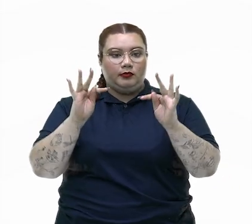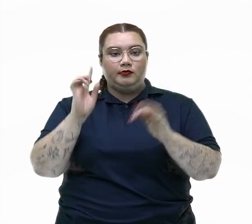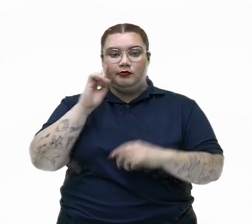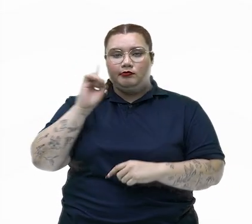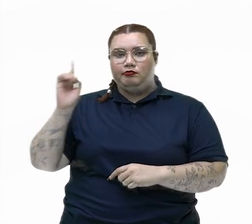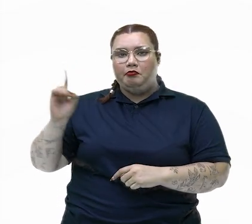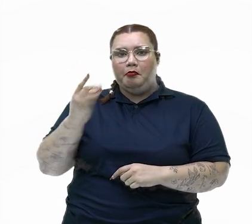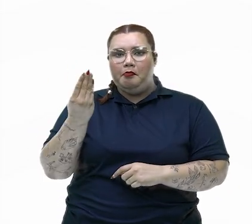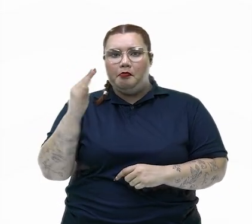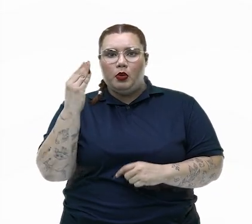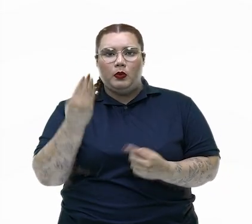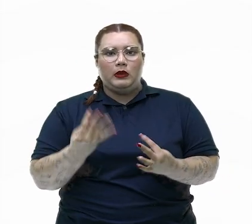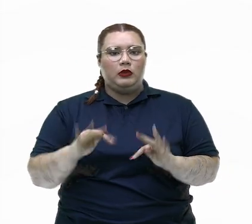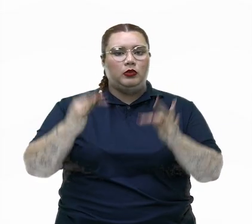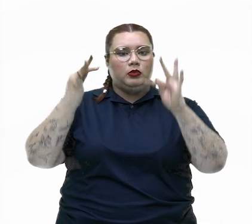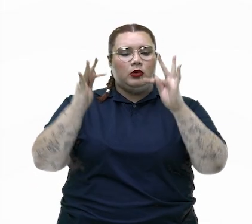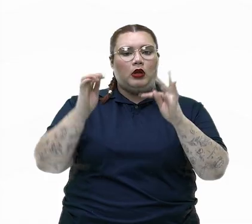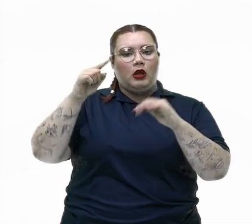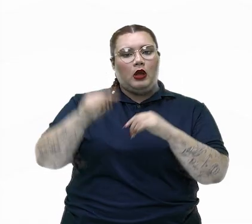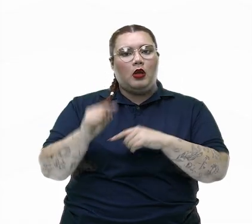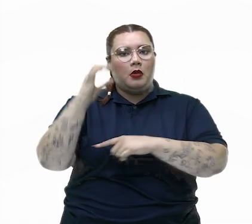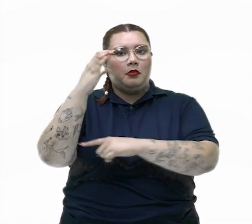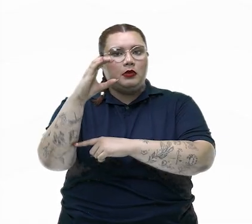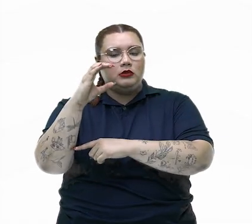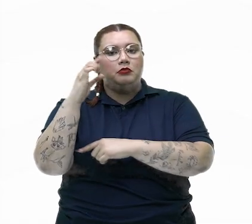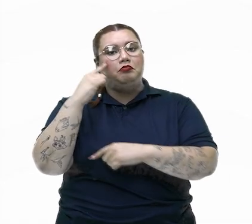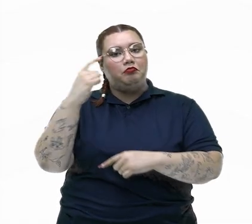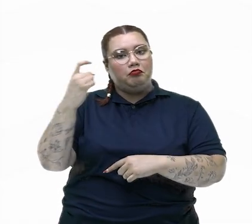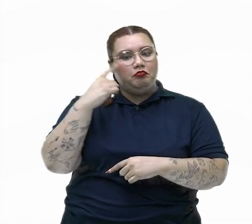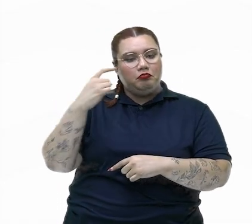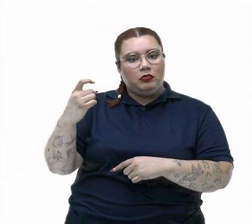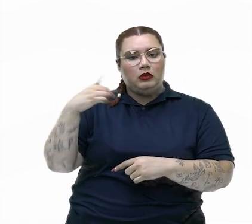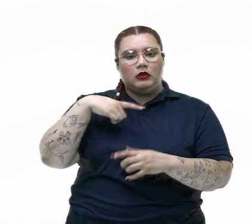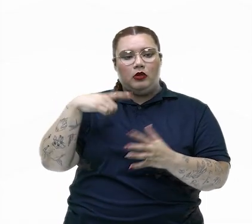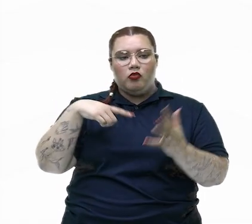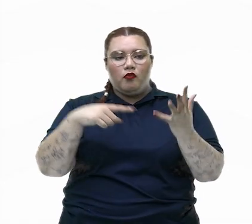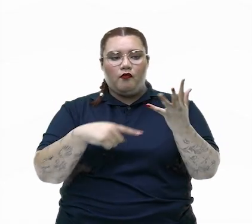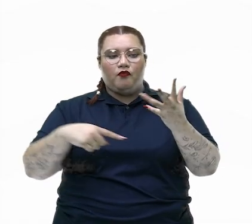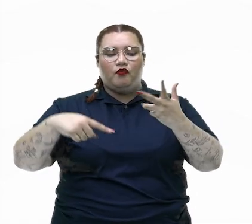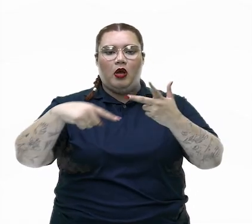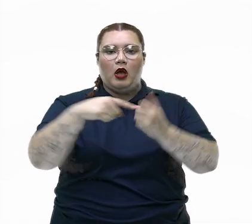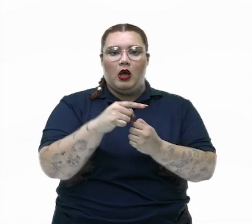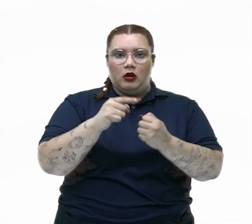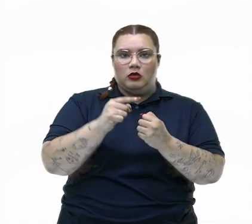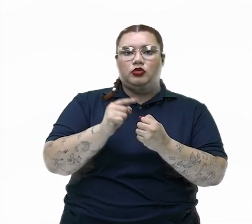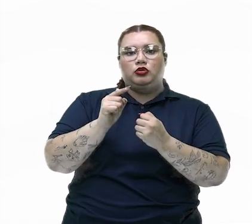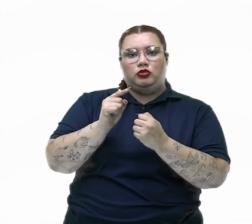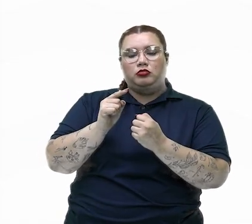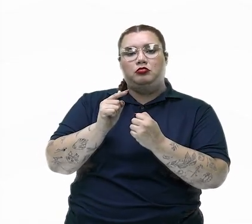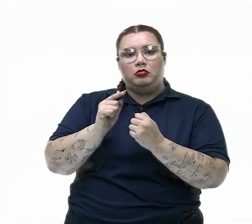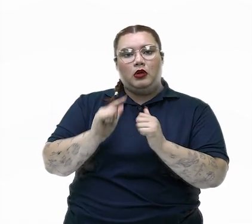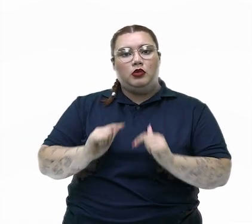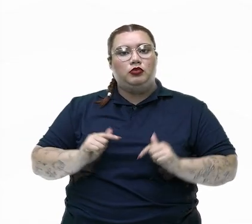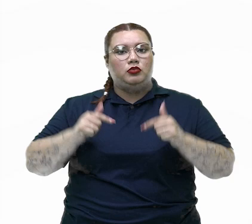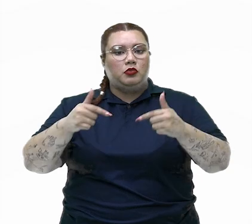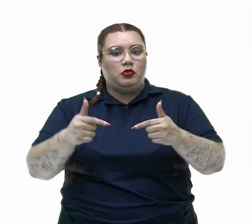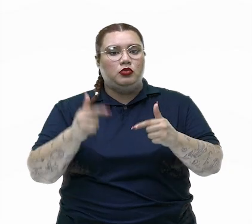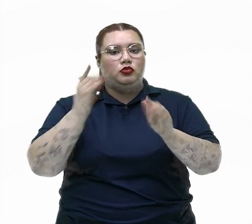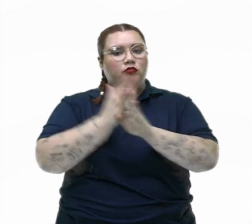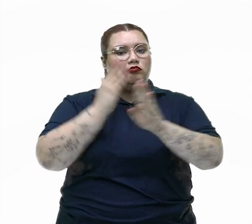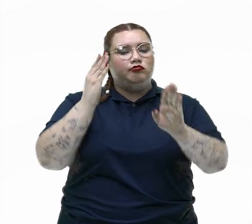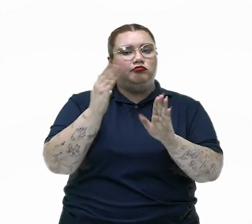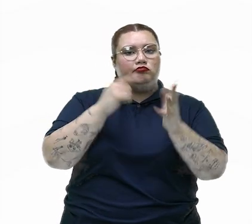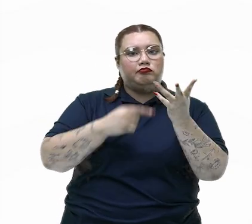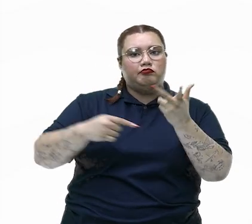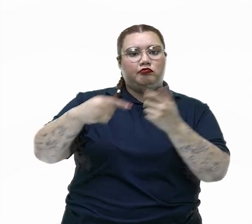A biotecnologia, né, é uma ciência bem interessante, com muitas descobertas, é fundamental para a